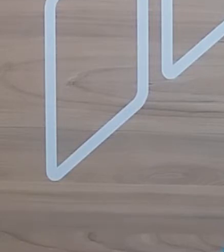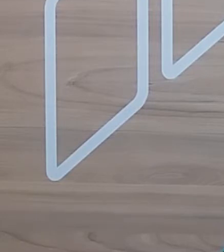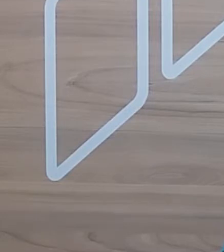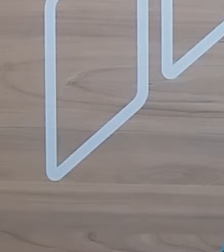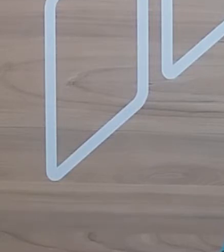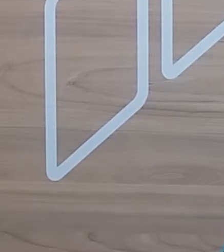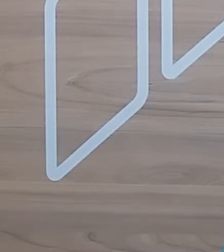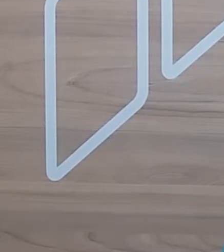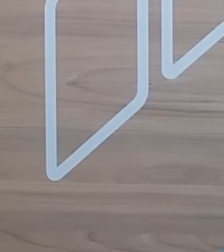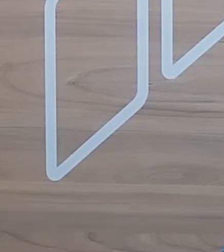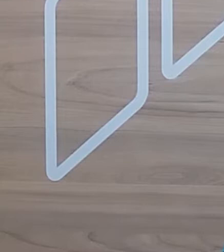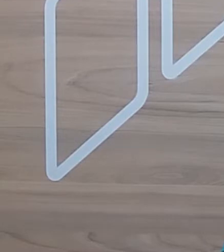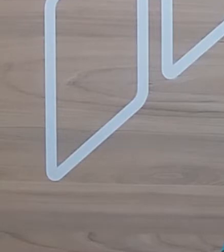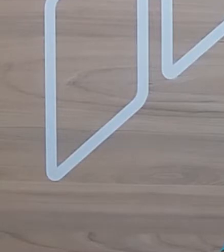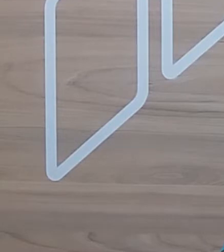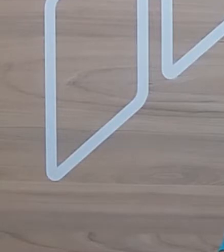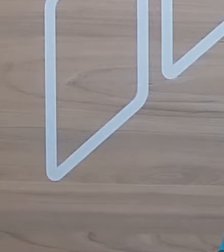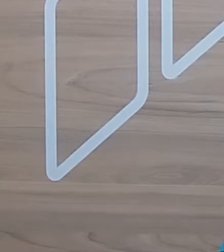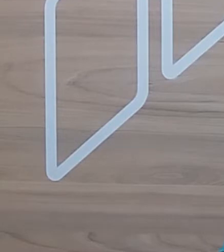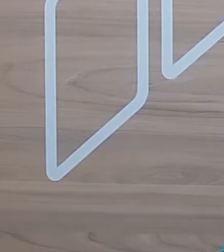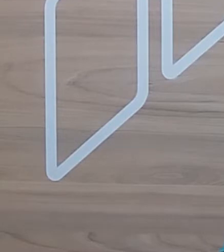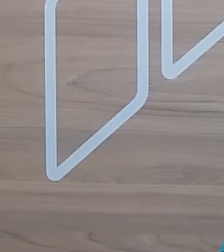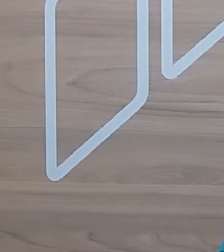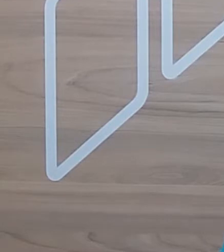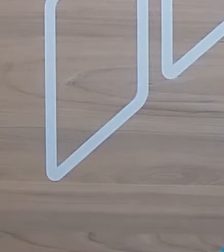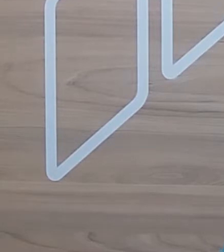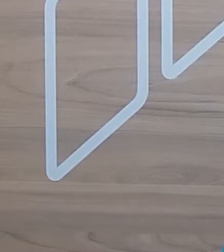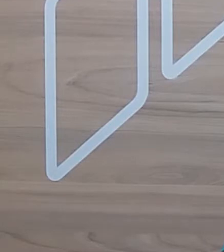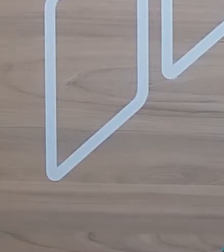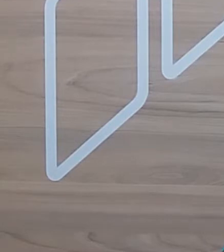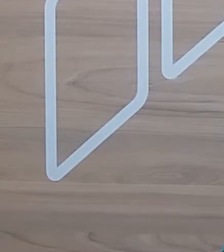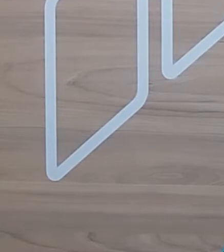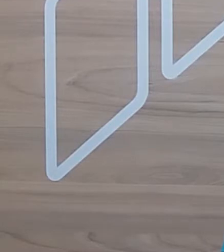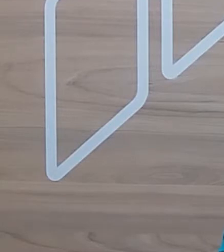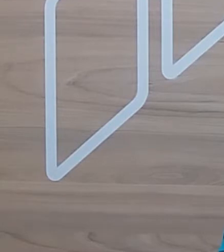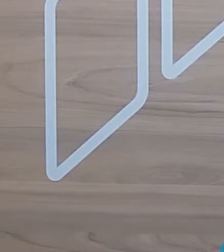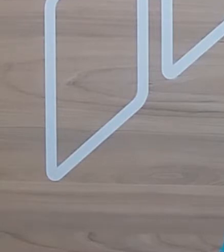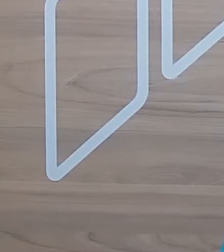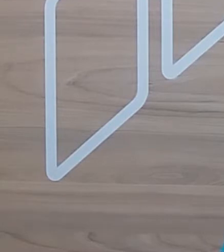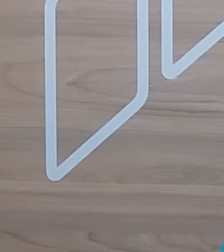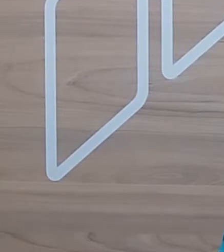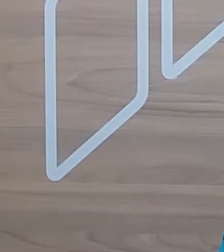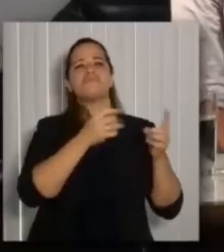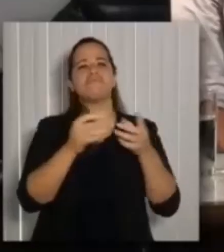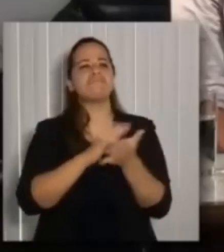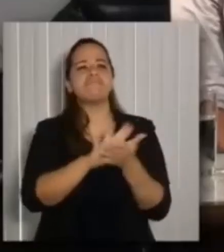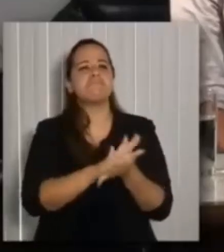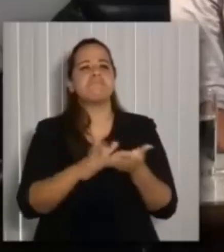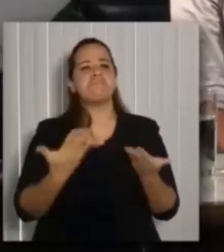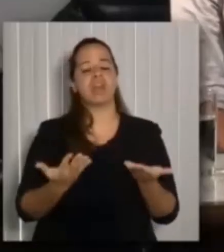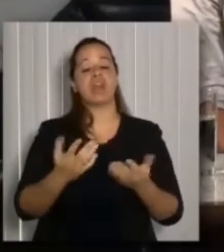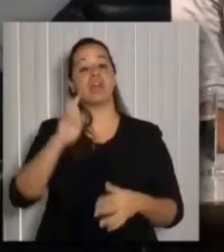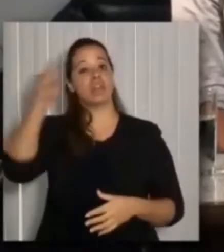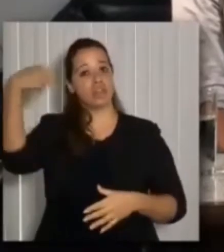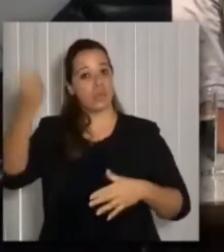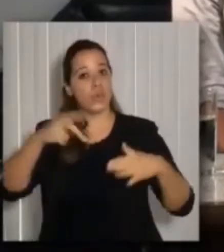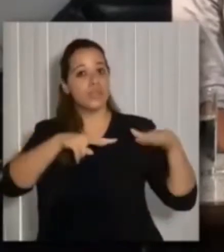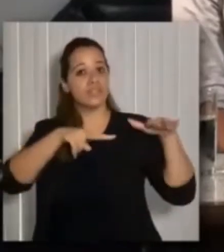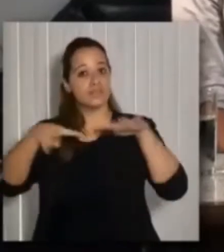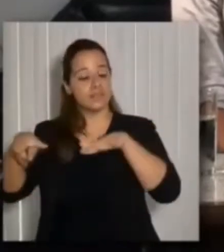a cesta do povo, a rede de supermercados estatal, uma aberração que só existe na Bahia. Semana que vem